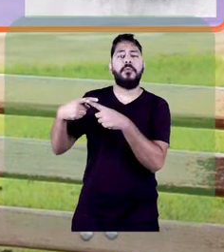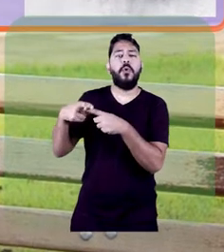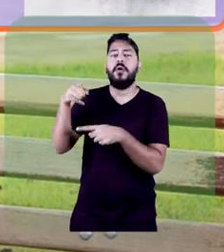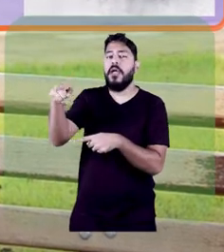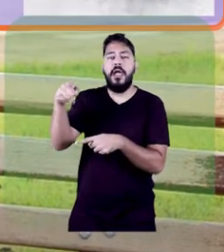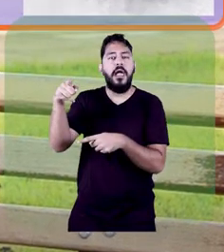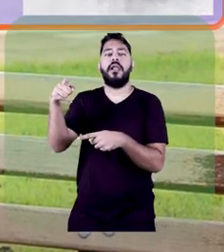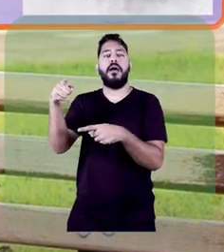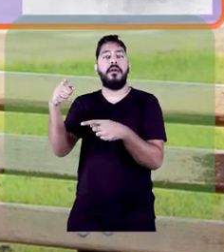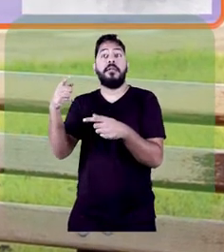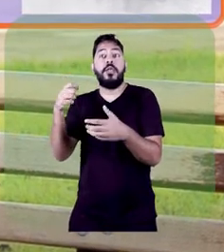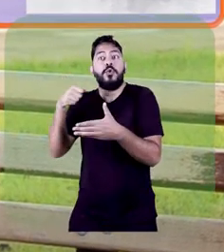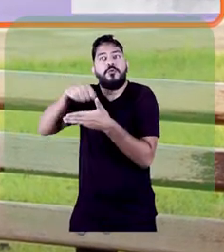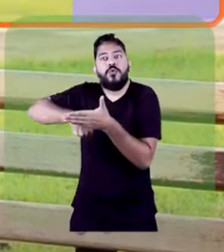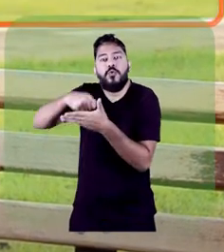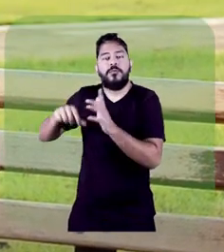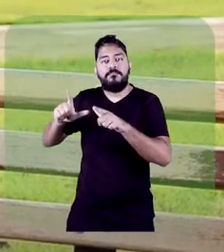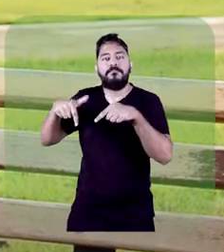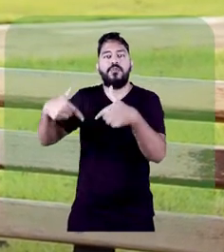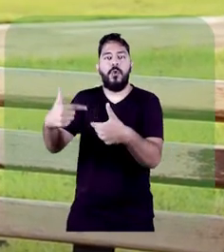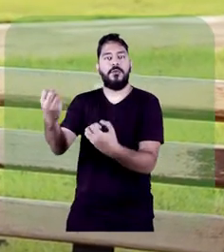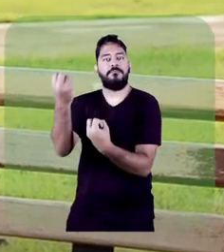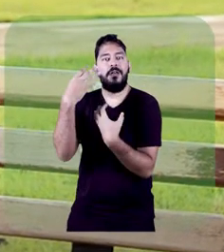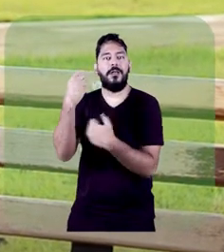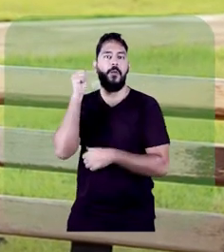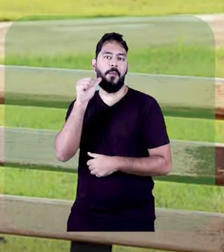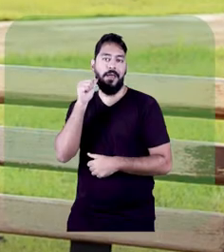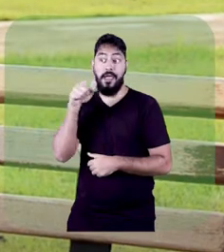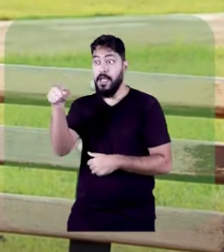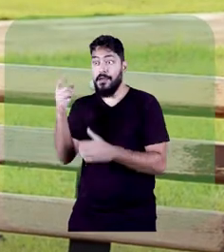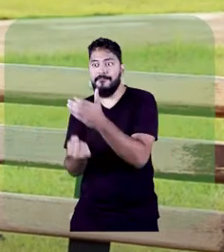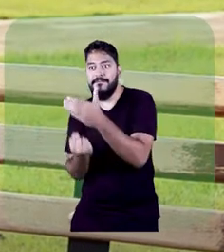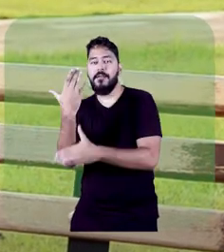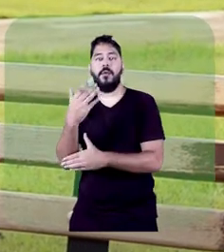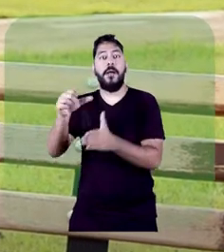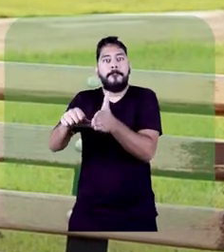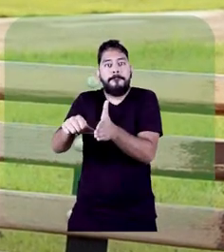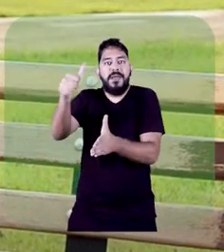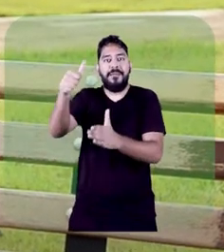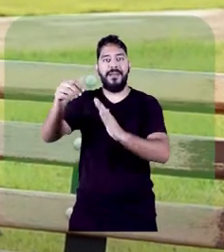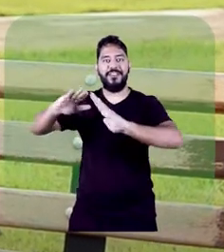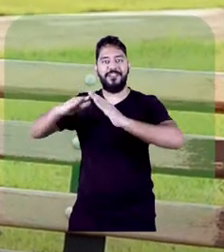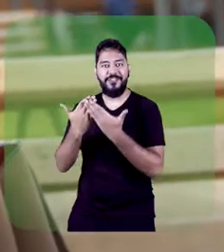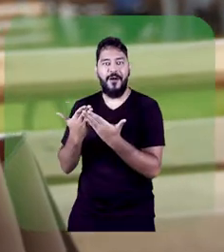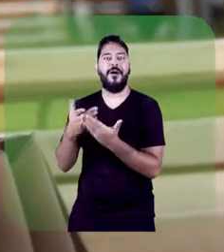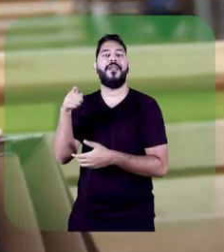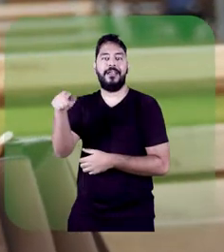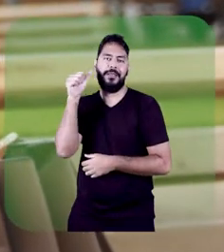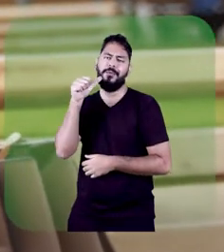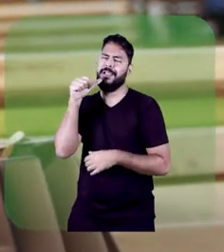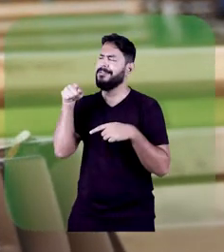da escolaridade aqui no Brasil. Então ela fundou a primeira escola de mulheres. Isso é